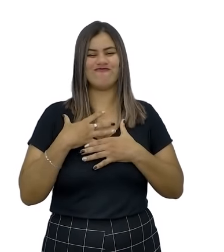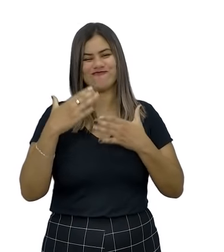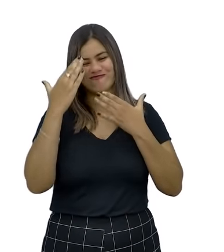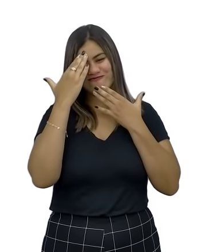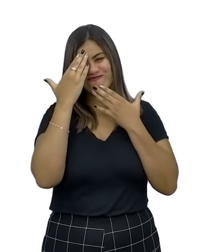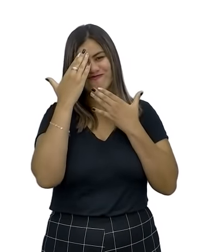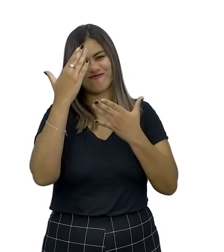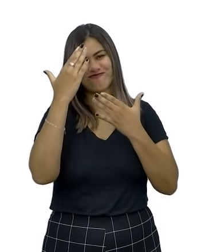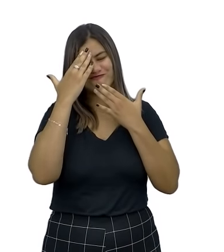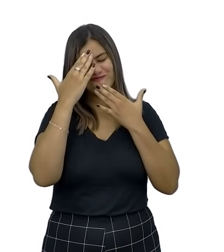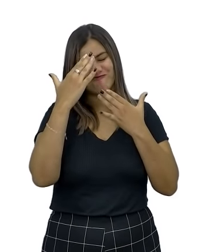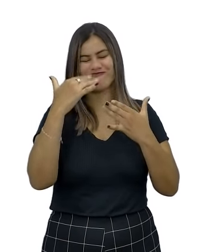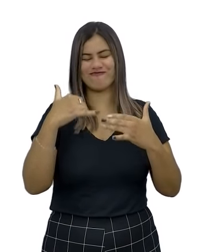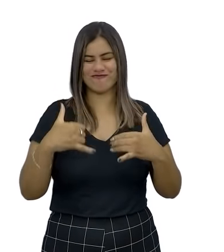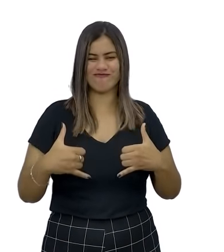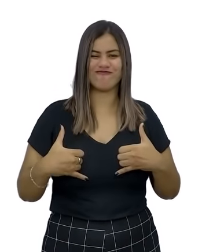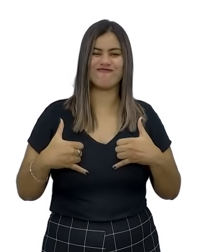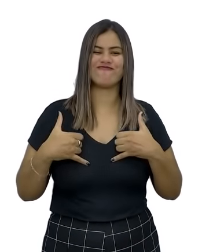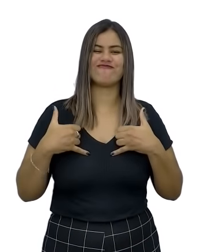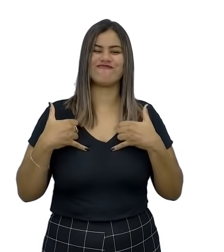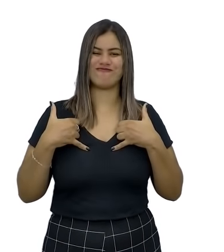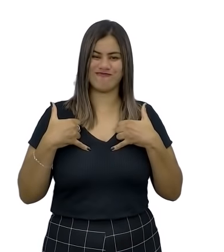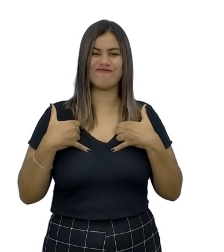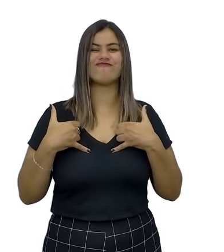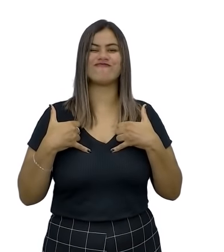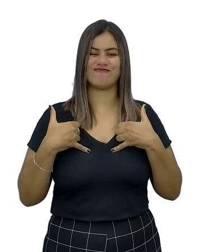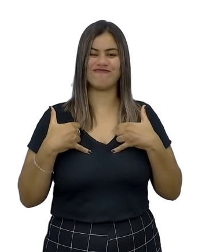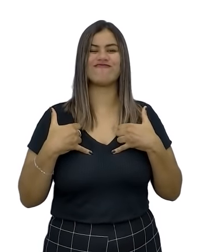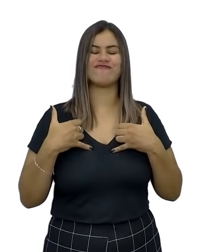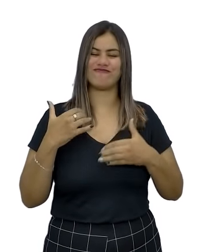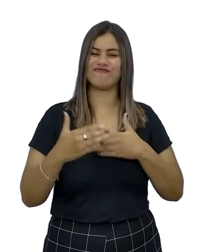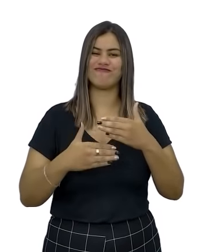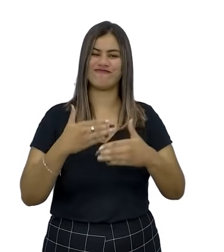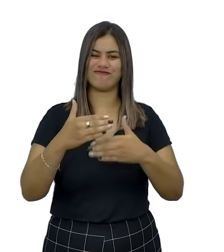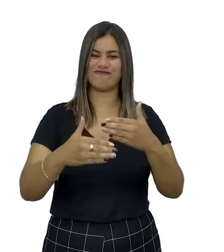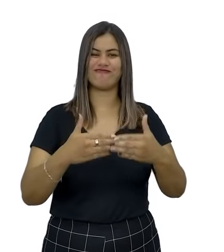grata e lisonjeada, né, de fazer parte desse